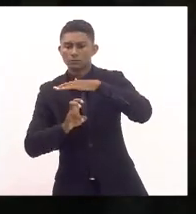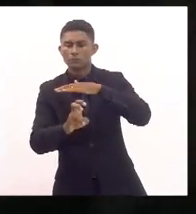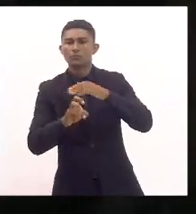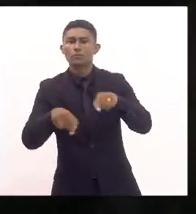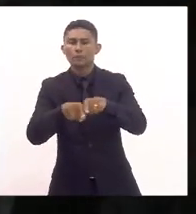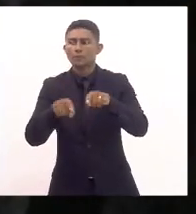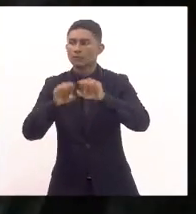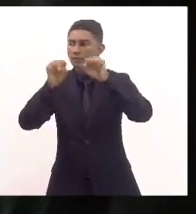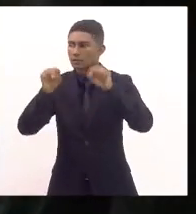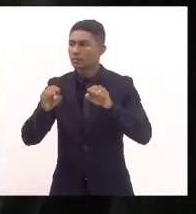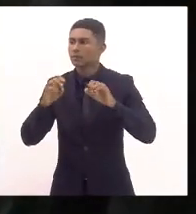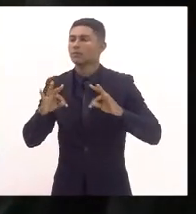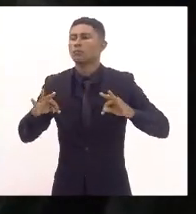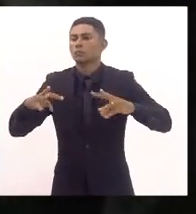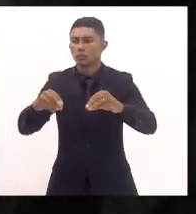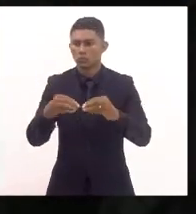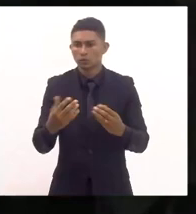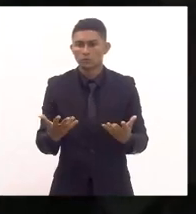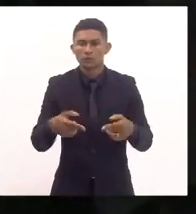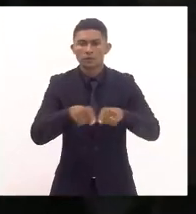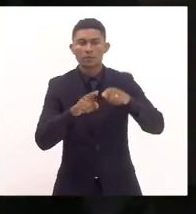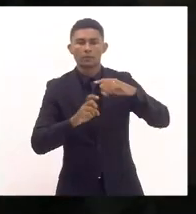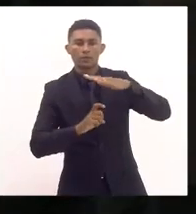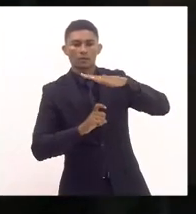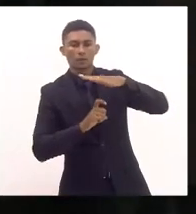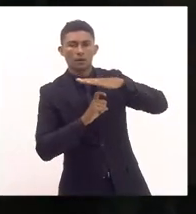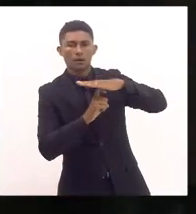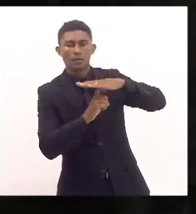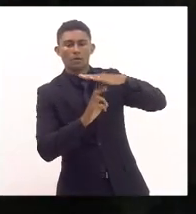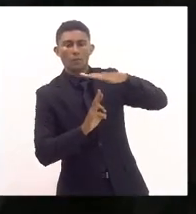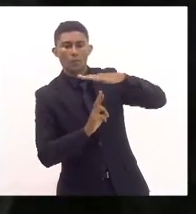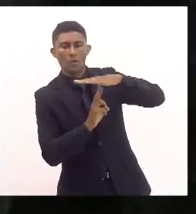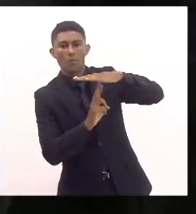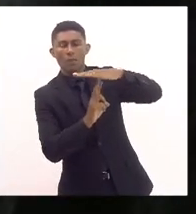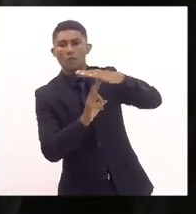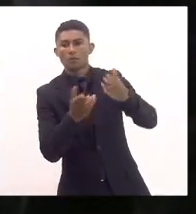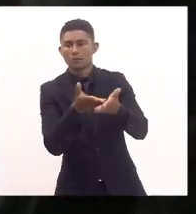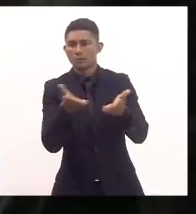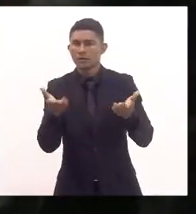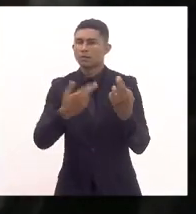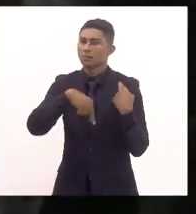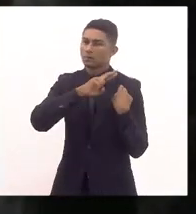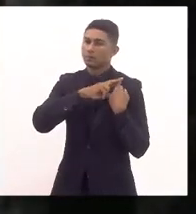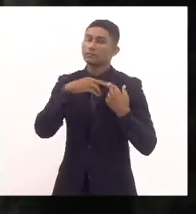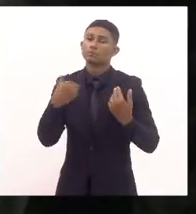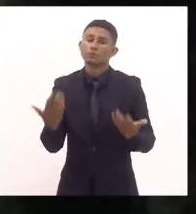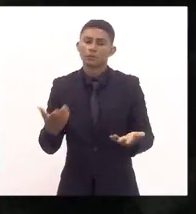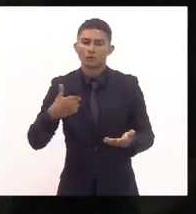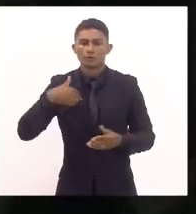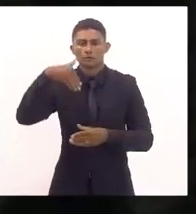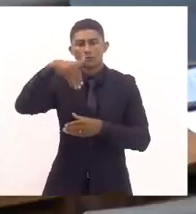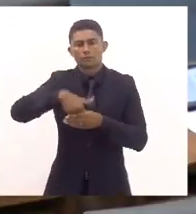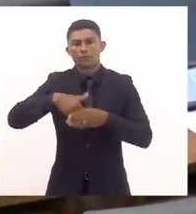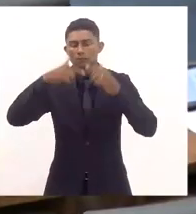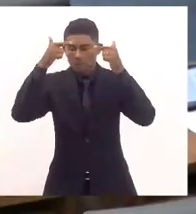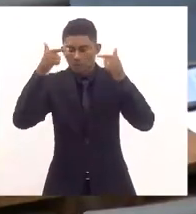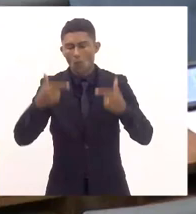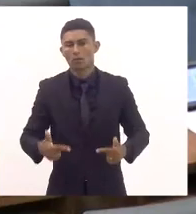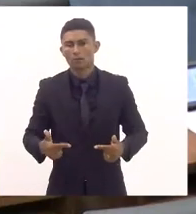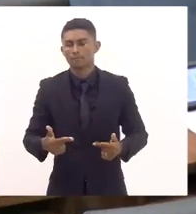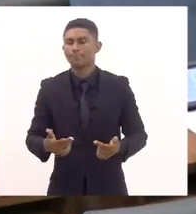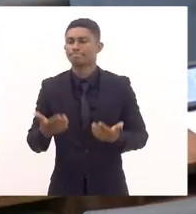todo sistema como todo como transporte rodoviário intermunicipal que é de responsabilidade Atlântico Então me abstenho